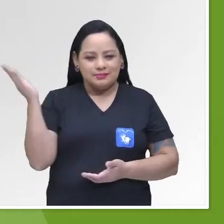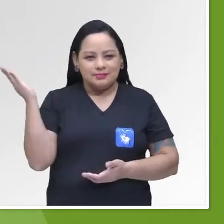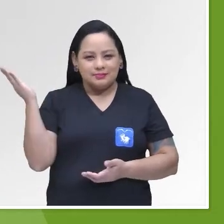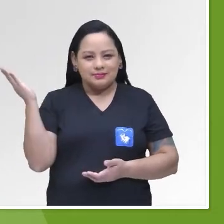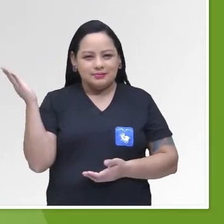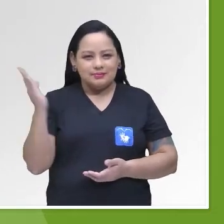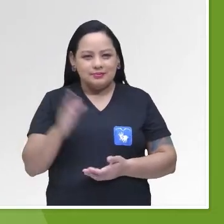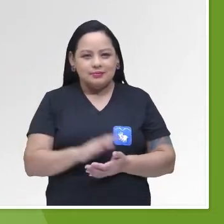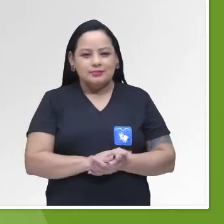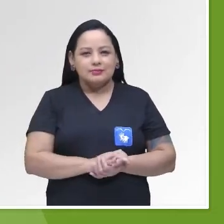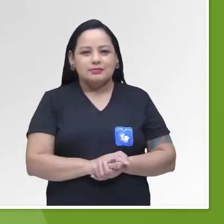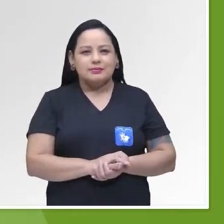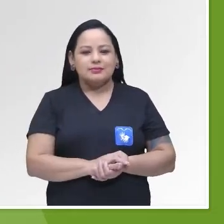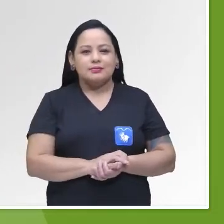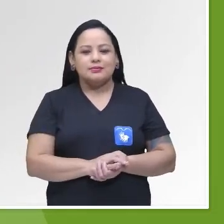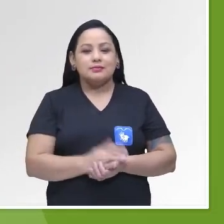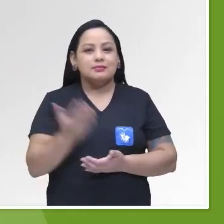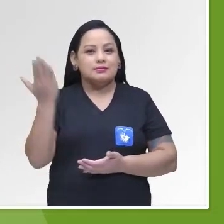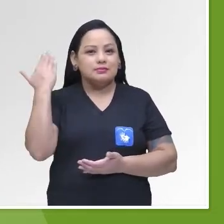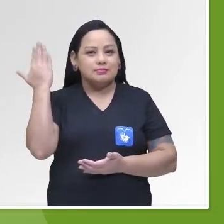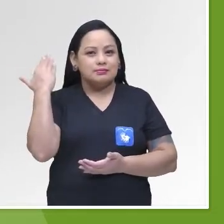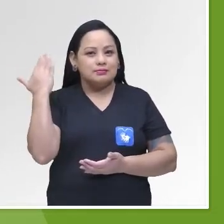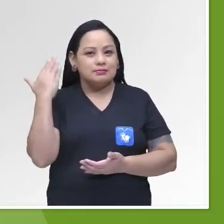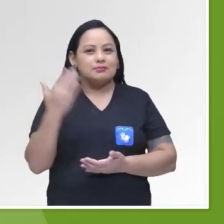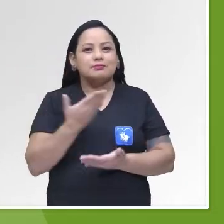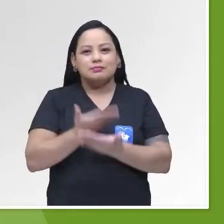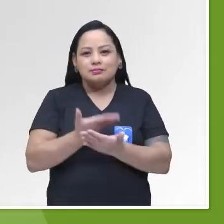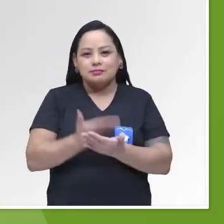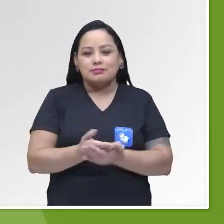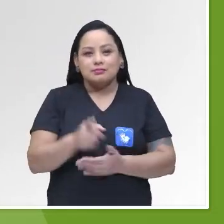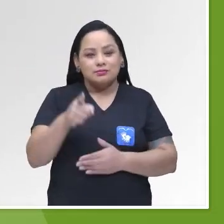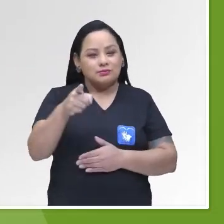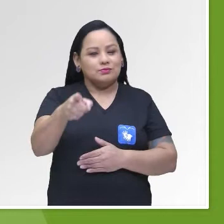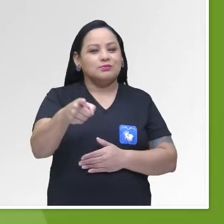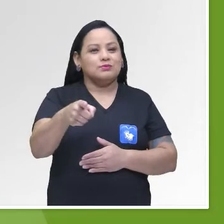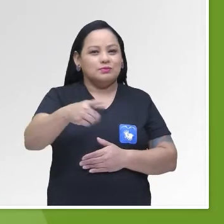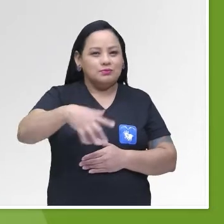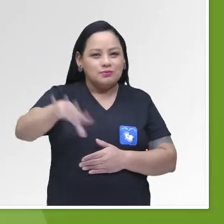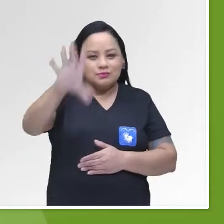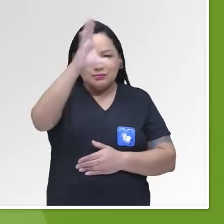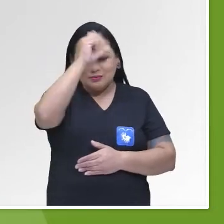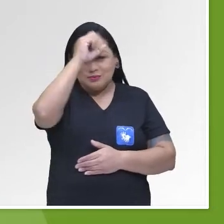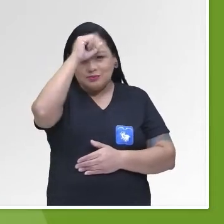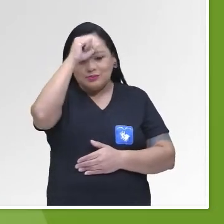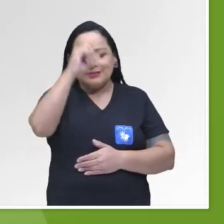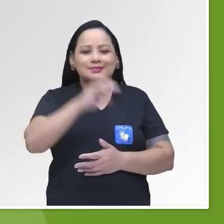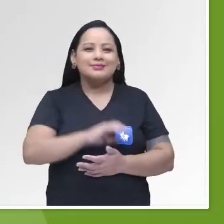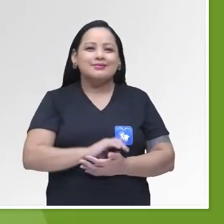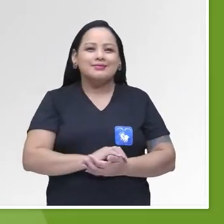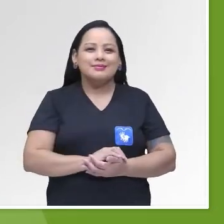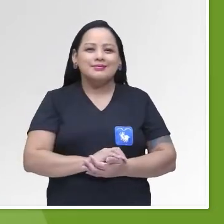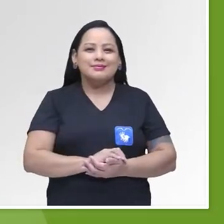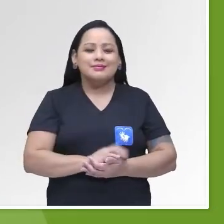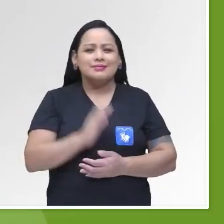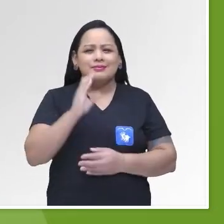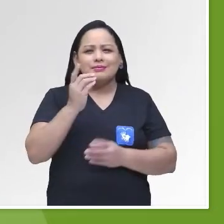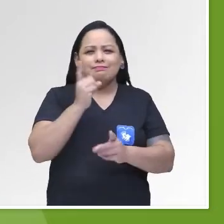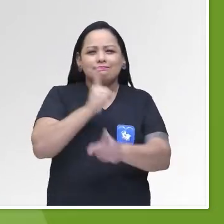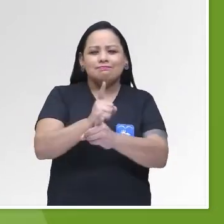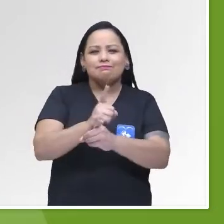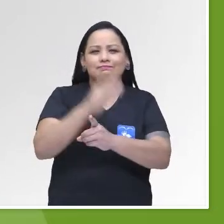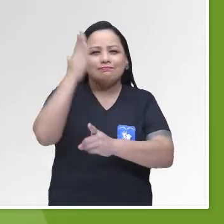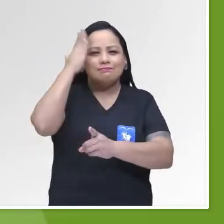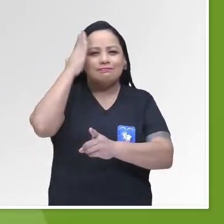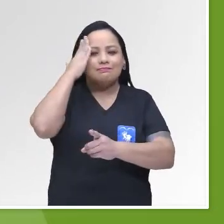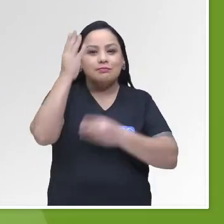Então, gente, na aula anterior, vocês aprenderam, né, a